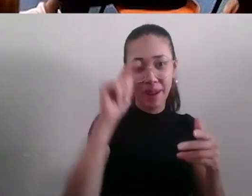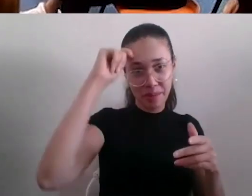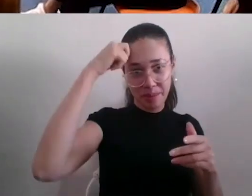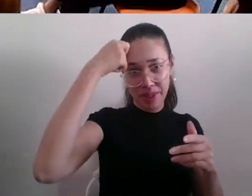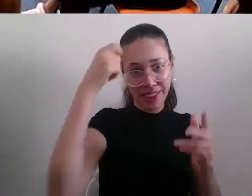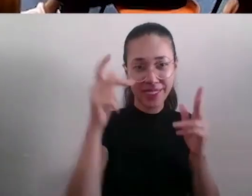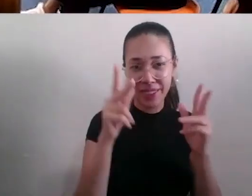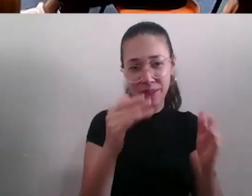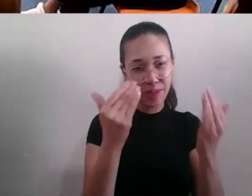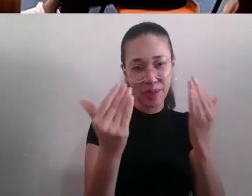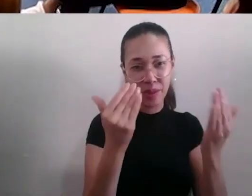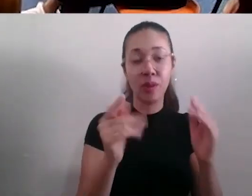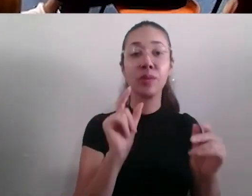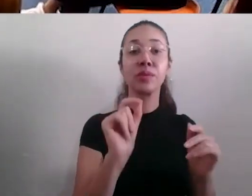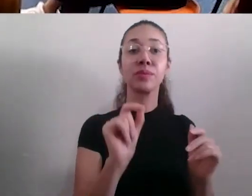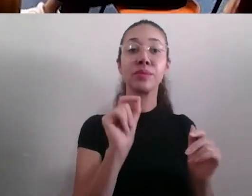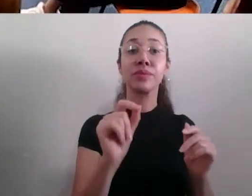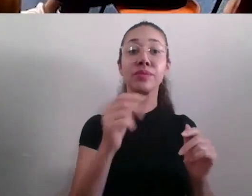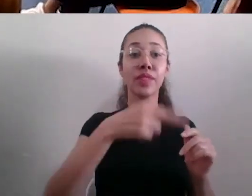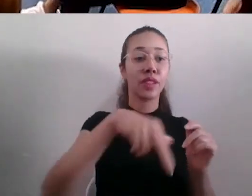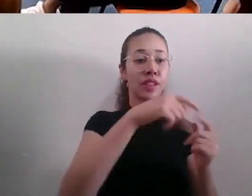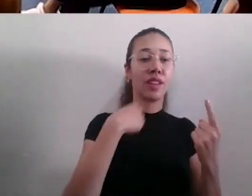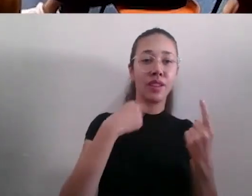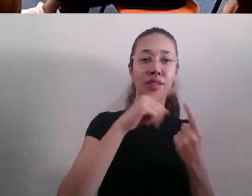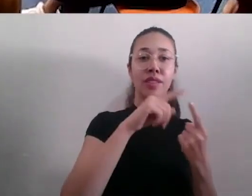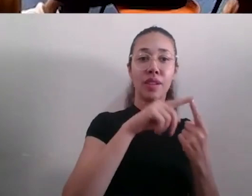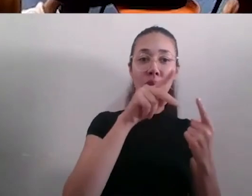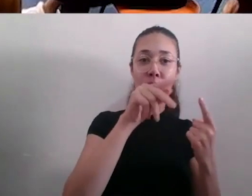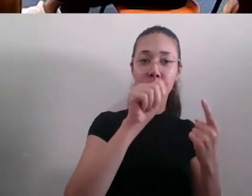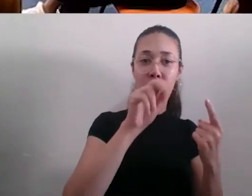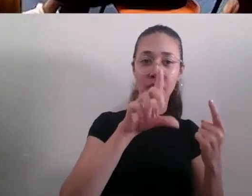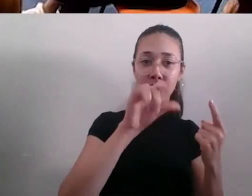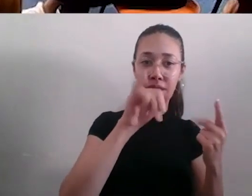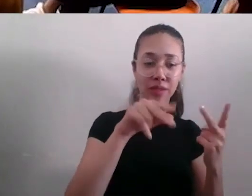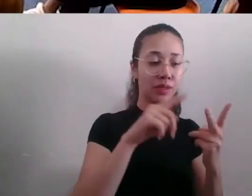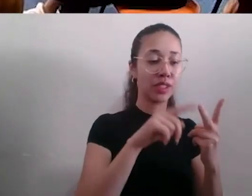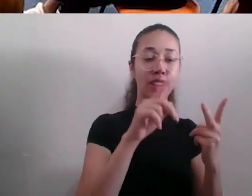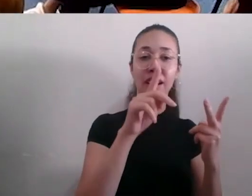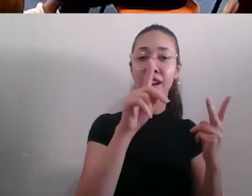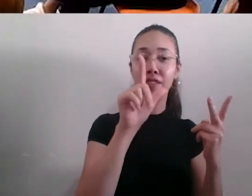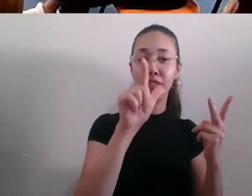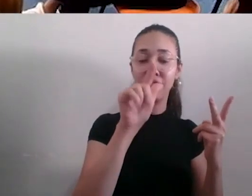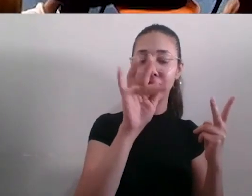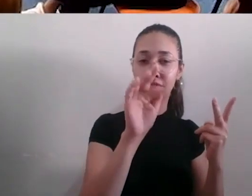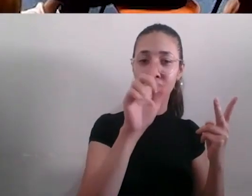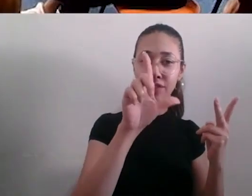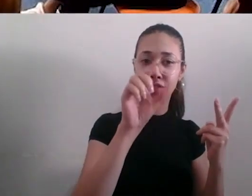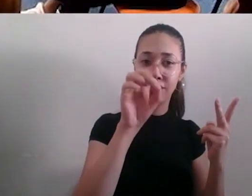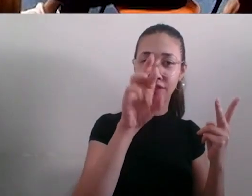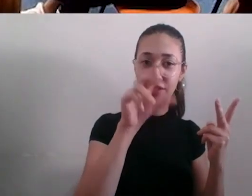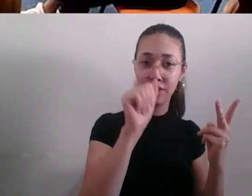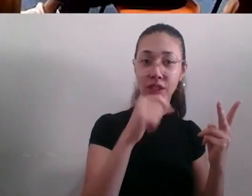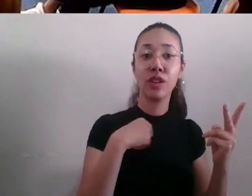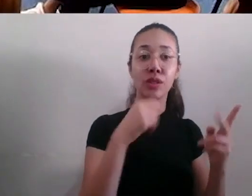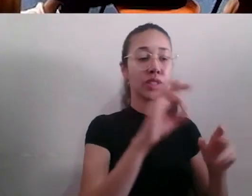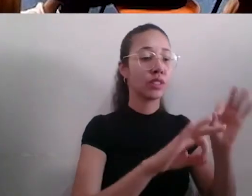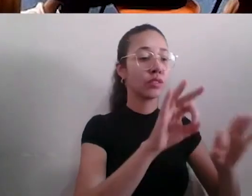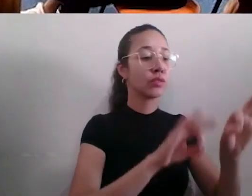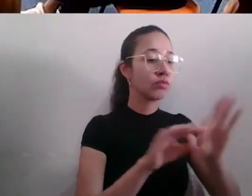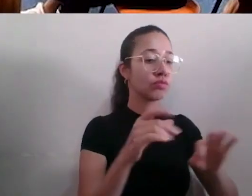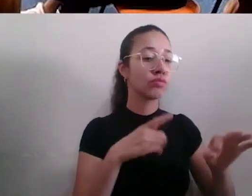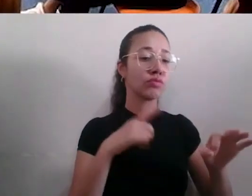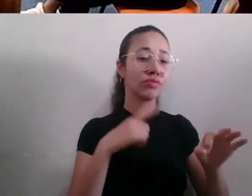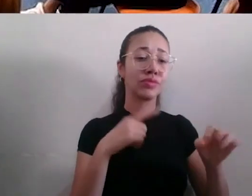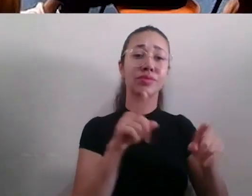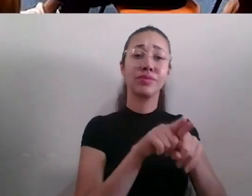Flora, que fomos as pessoas que mais participamos de eventos, com pessoas do direito, de um modo geral, inclusive faculdades de direito, eu perdi a conta